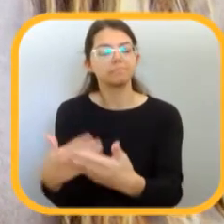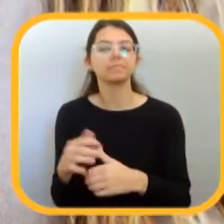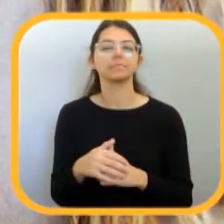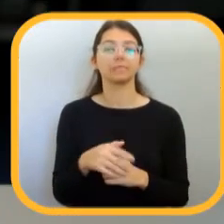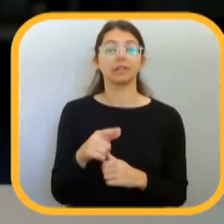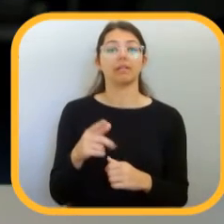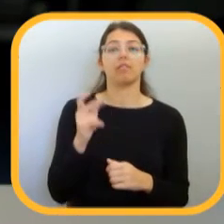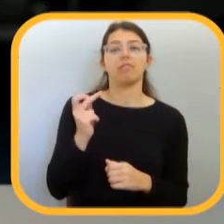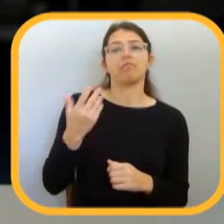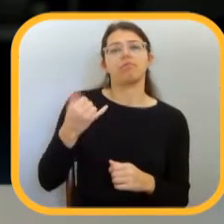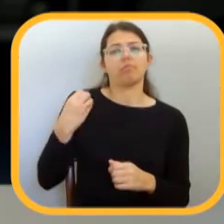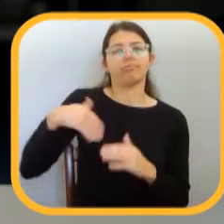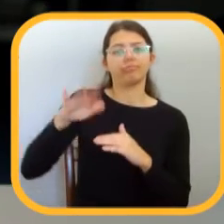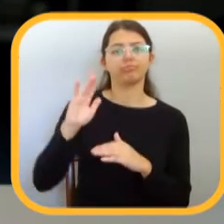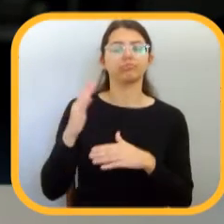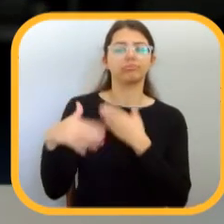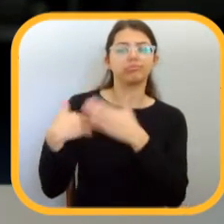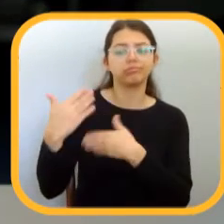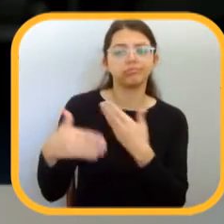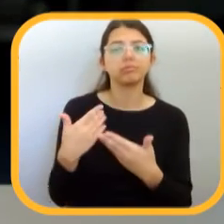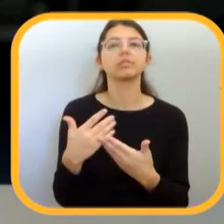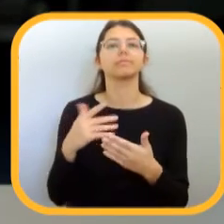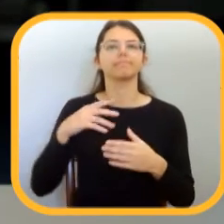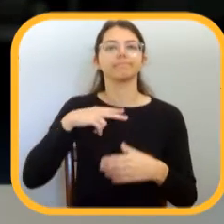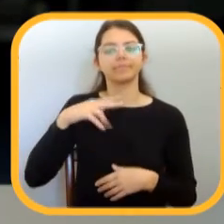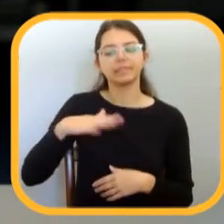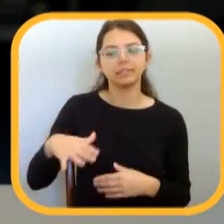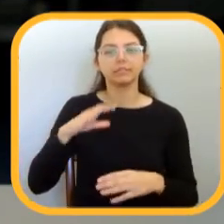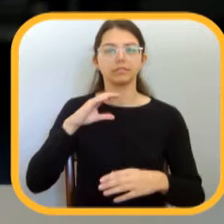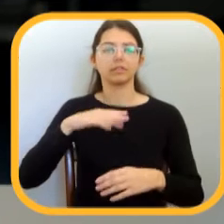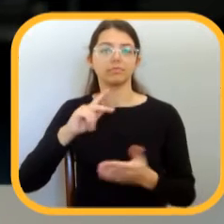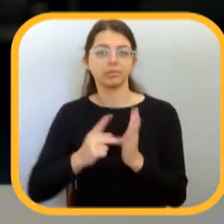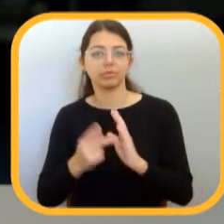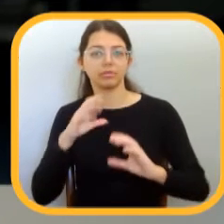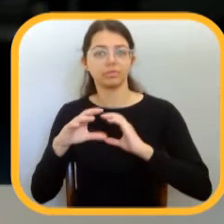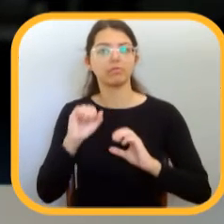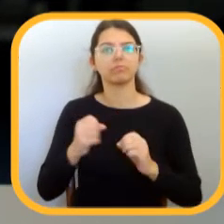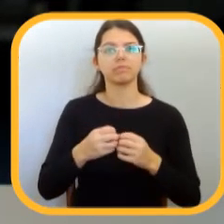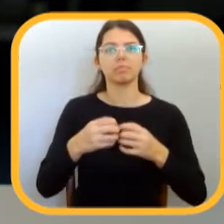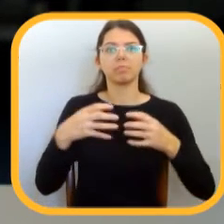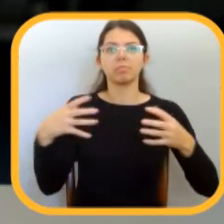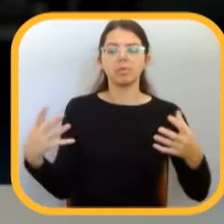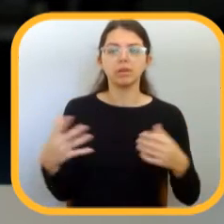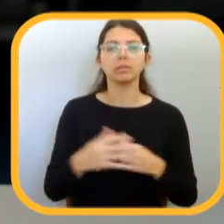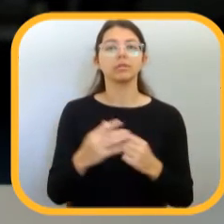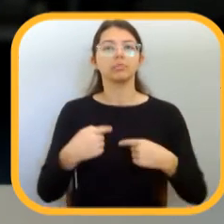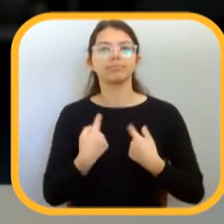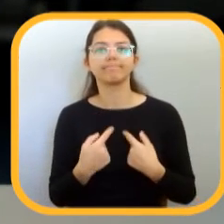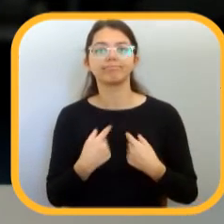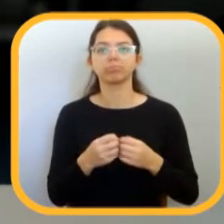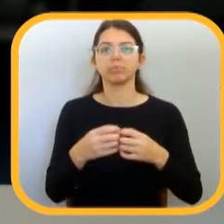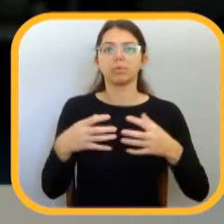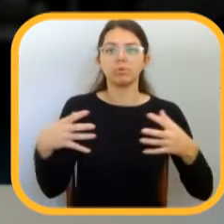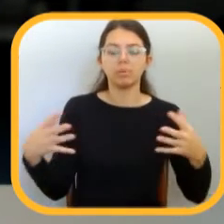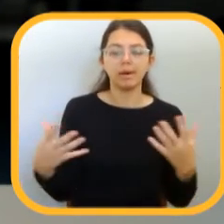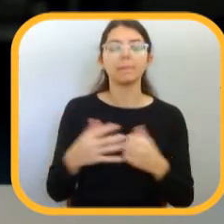científica. Nas últimas décadas, a promoção da cultura científica e tecnológica em Portugal cresceu e multiplicaram-se as iniciativas